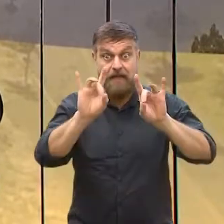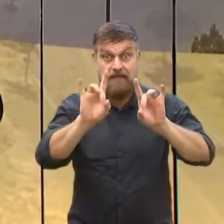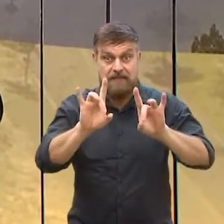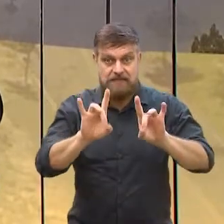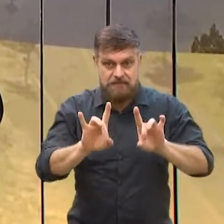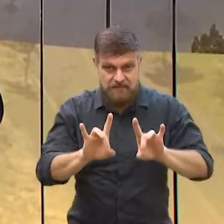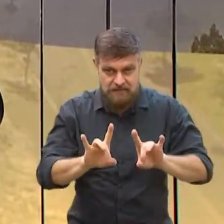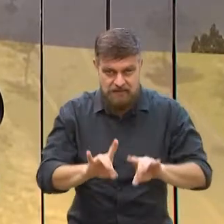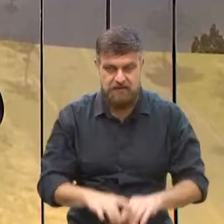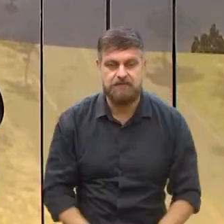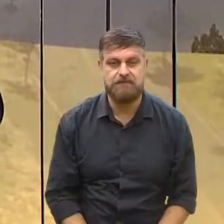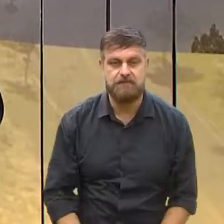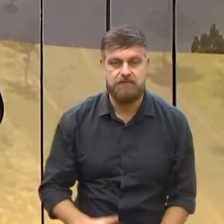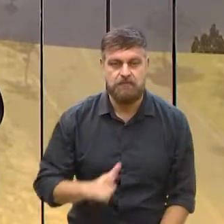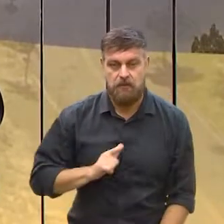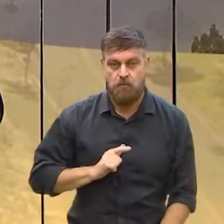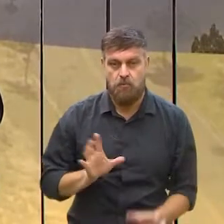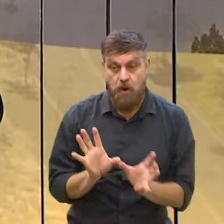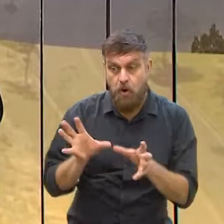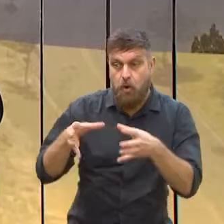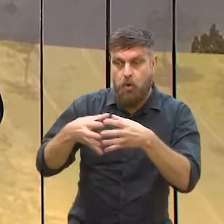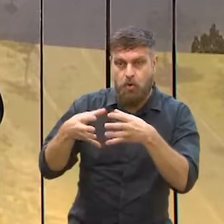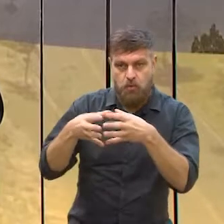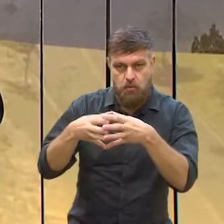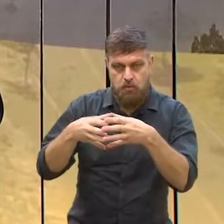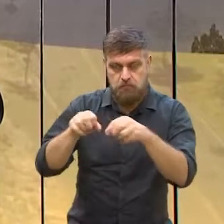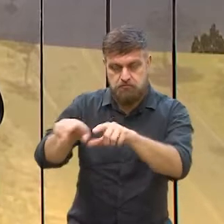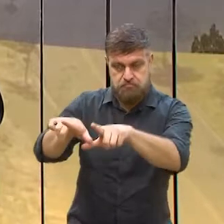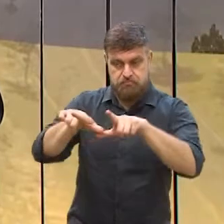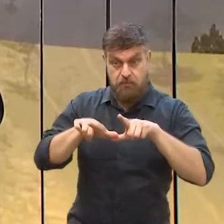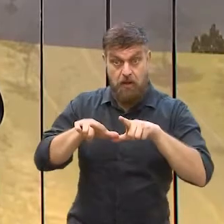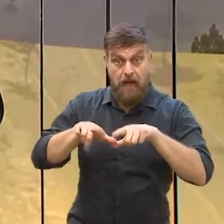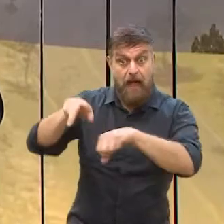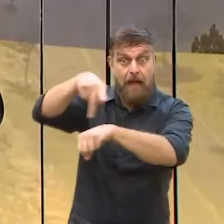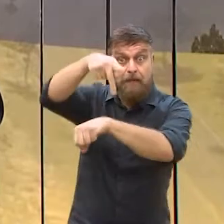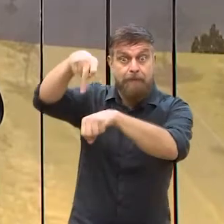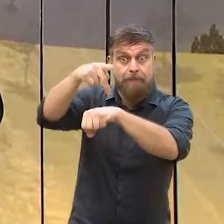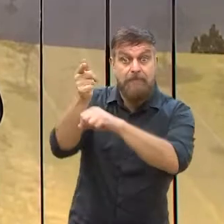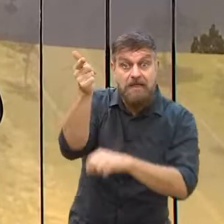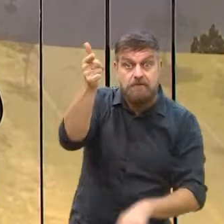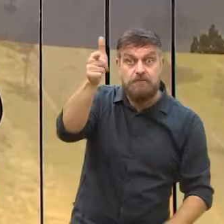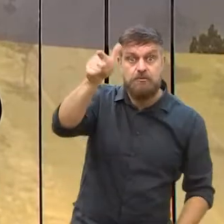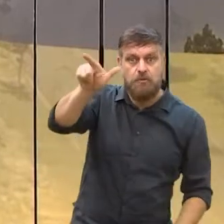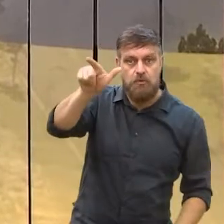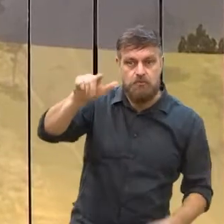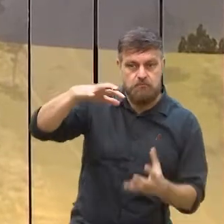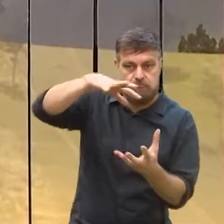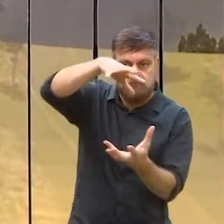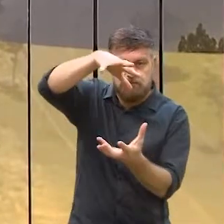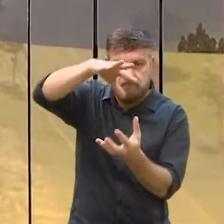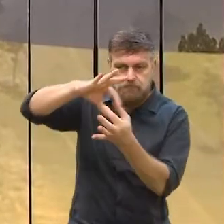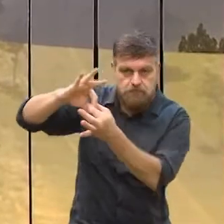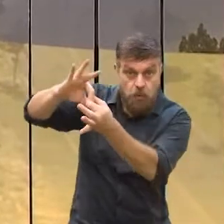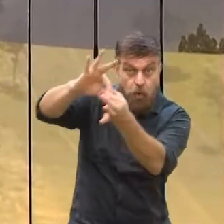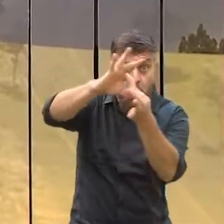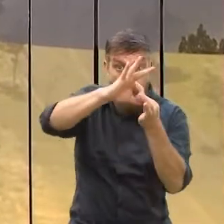pela SRC, que é uma acreditação internacional, certo? Que é a Master